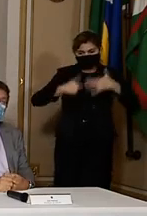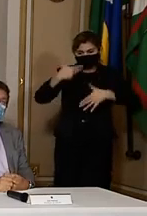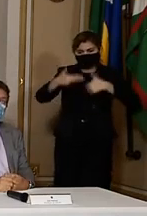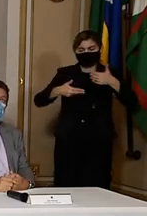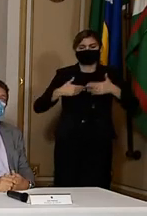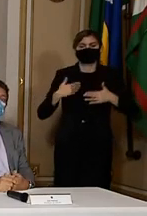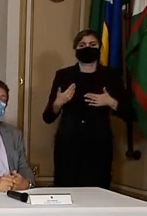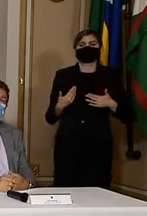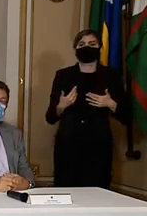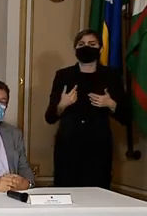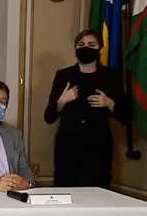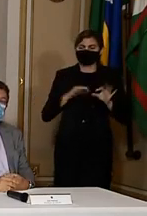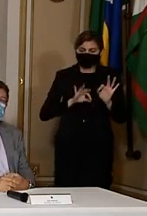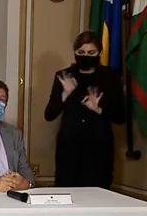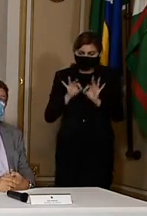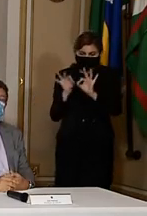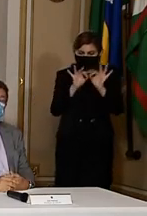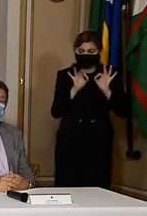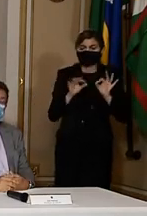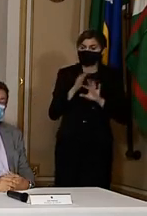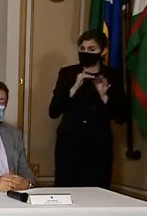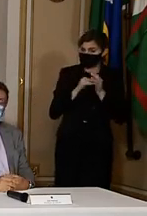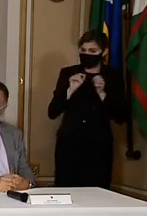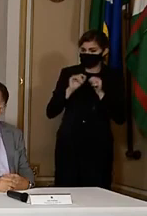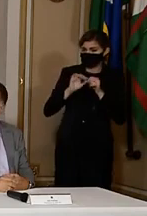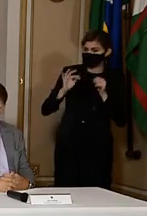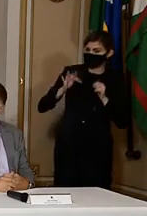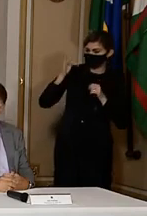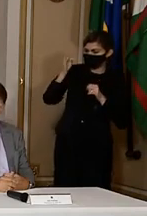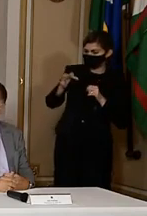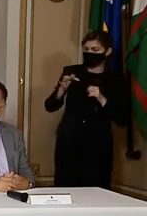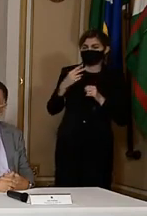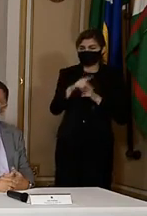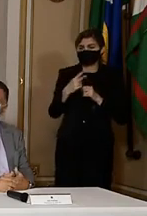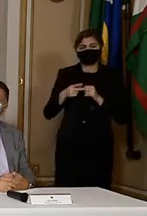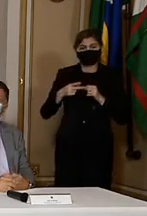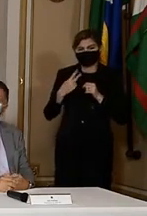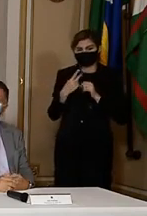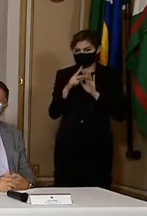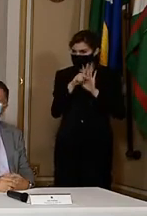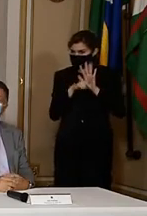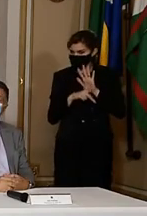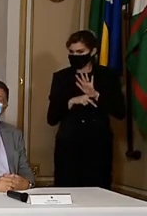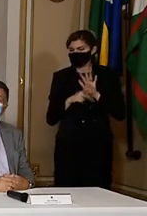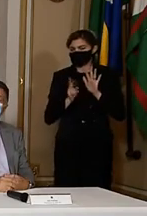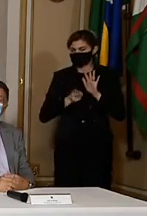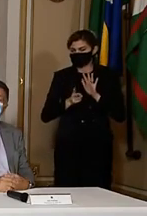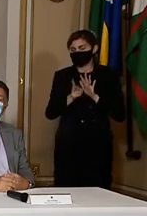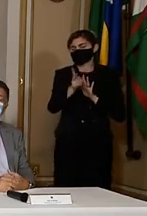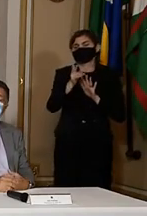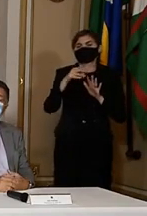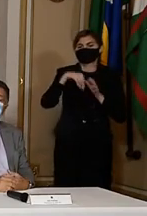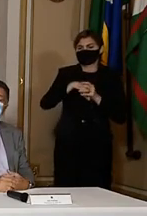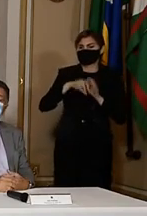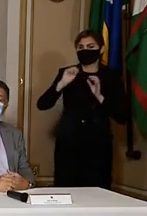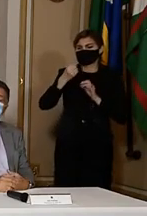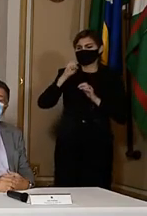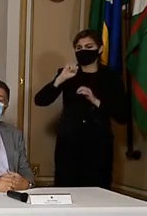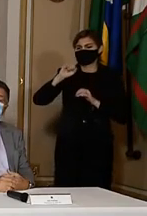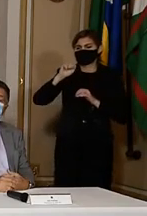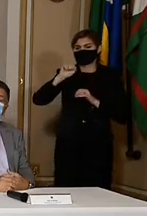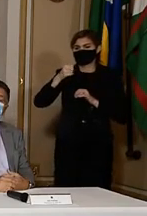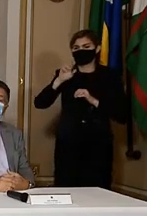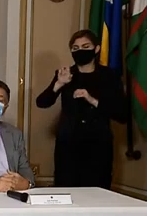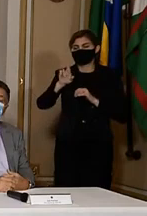mais vão ajustar tudo que vai ser feito no futuro aquele seja esteja a permanência dentro do scissor